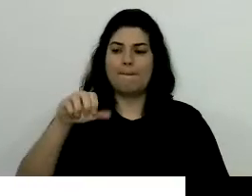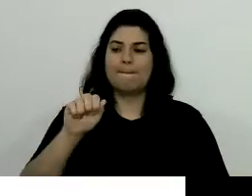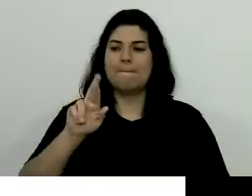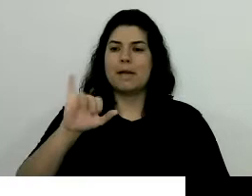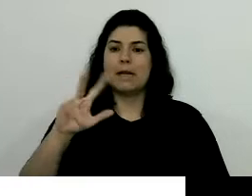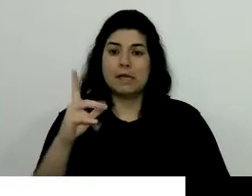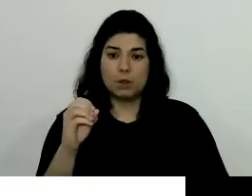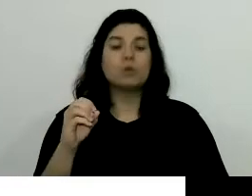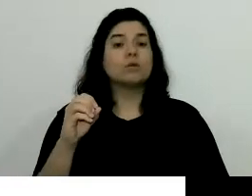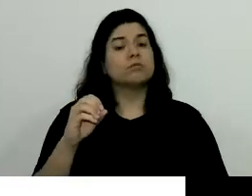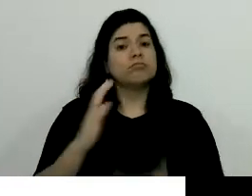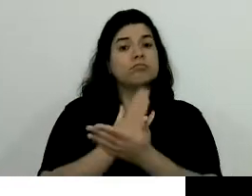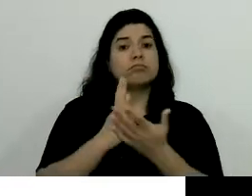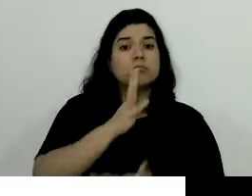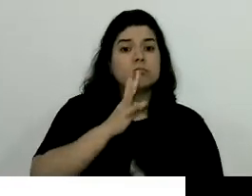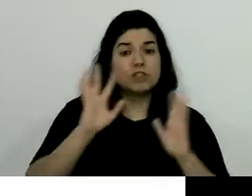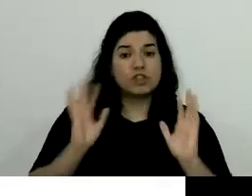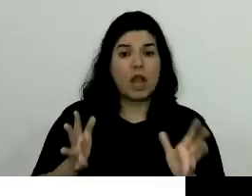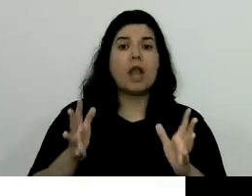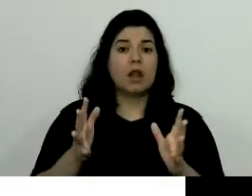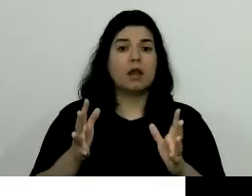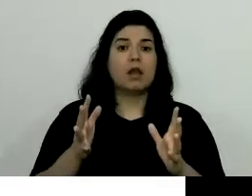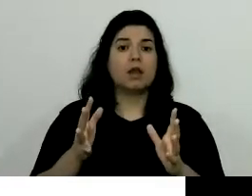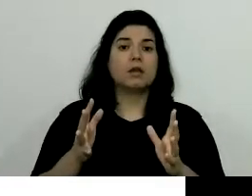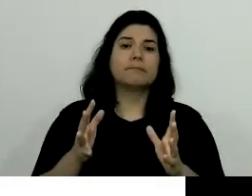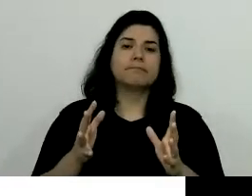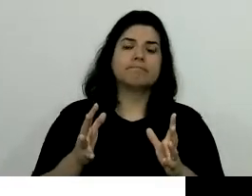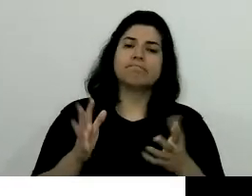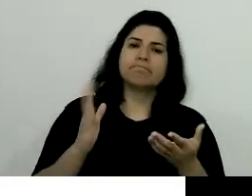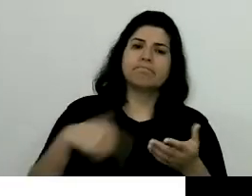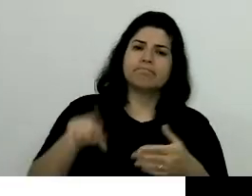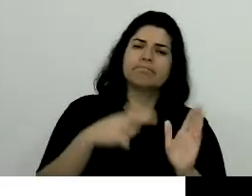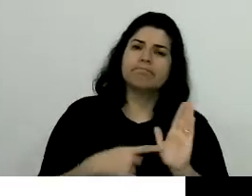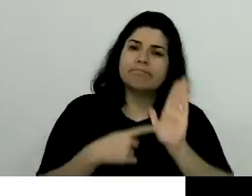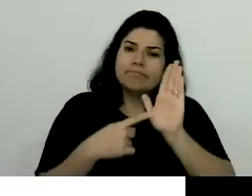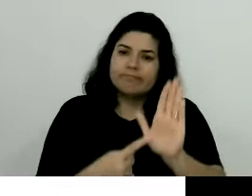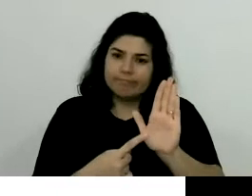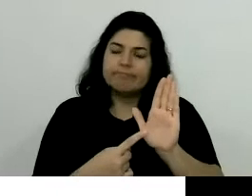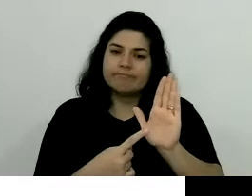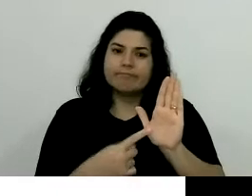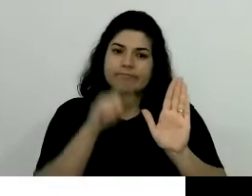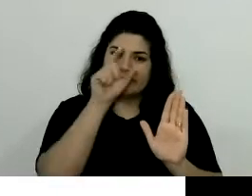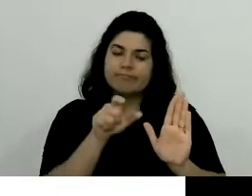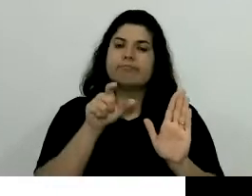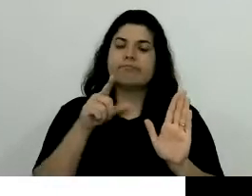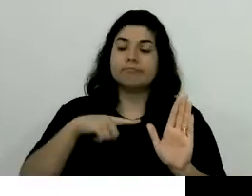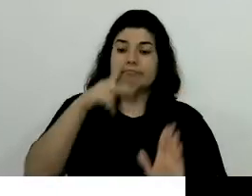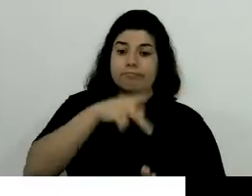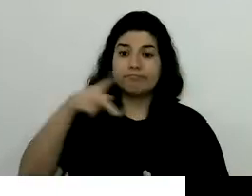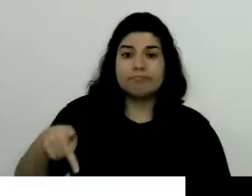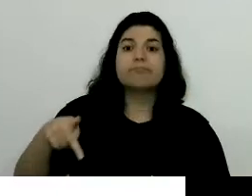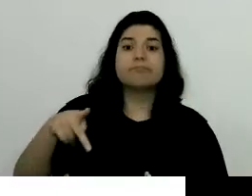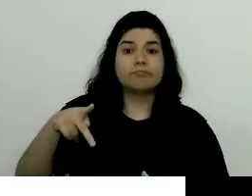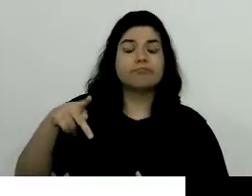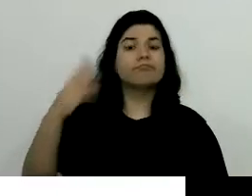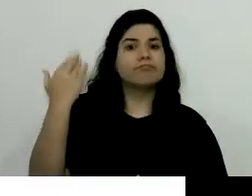conhecido, né? Boris Kosoy conhecia muito bem, nós fomos apresentados a isso, o professor Upiano, que era diretor